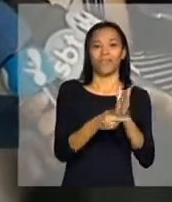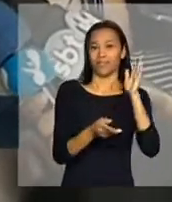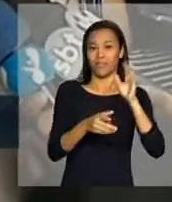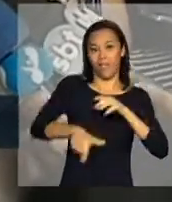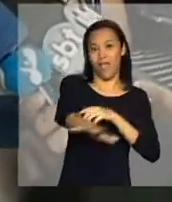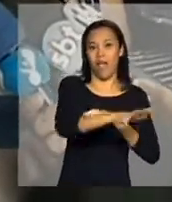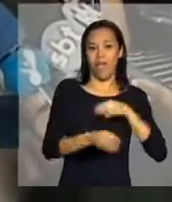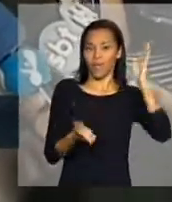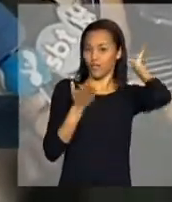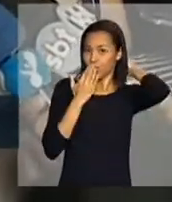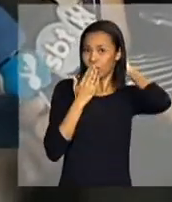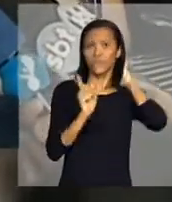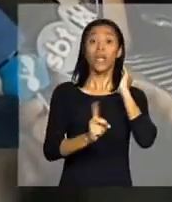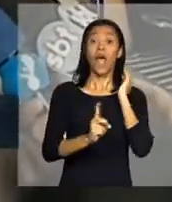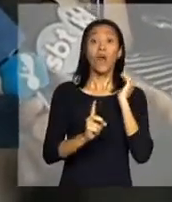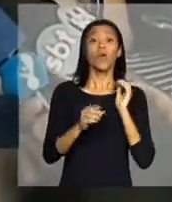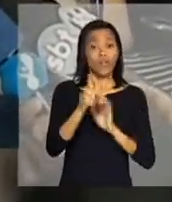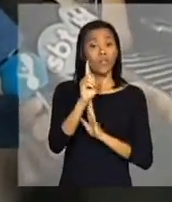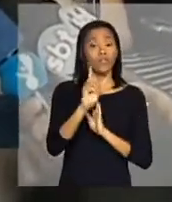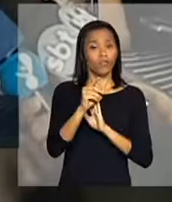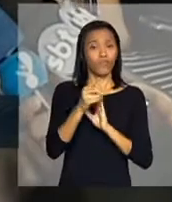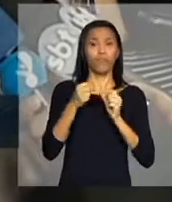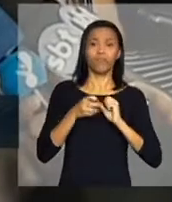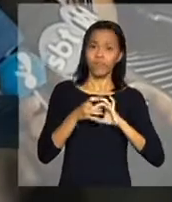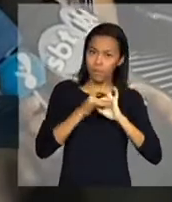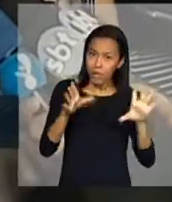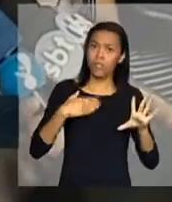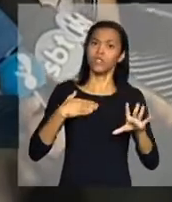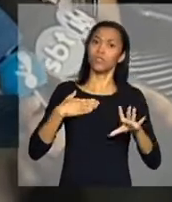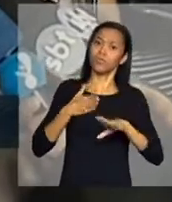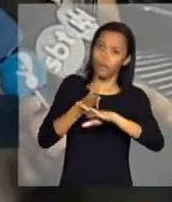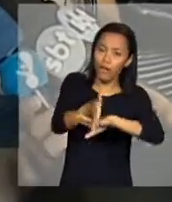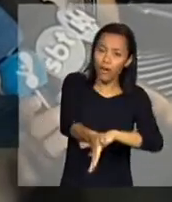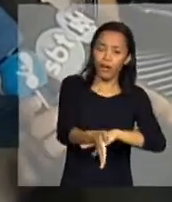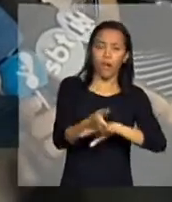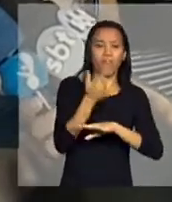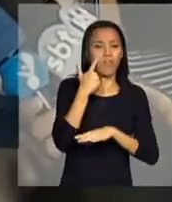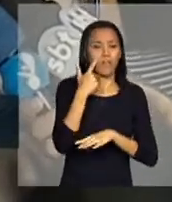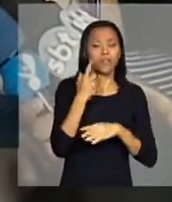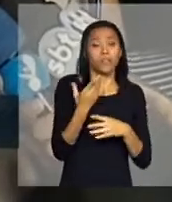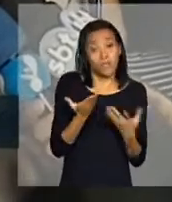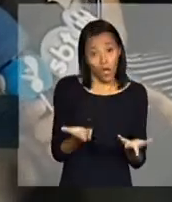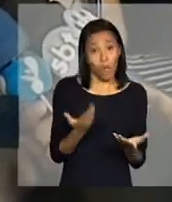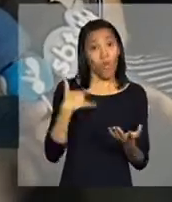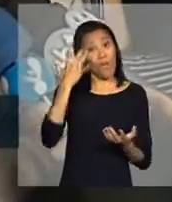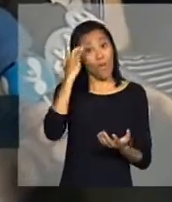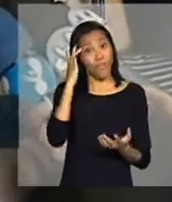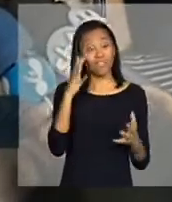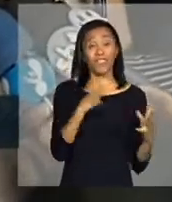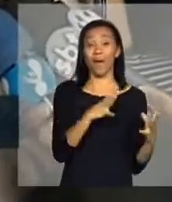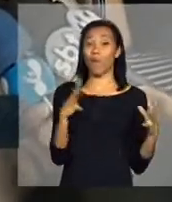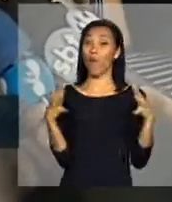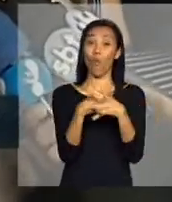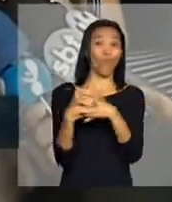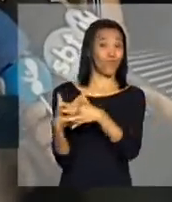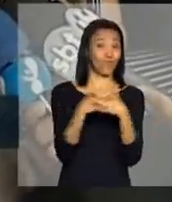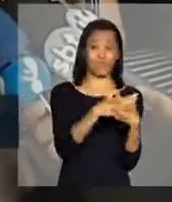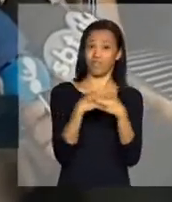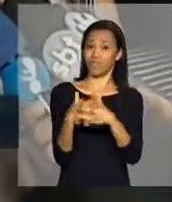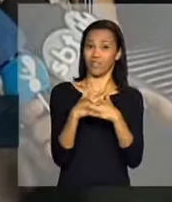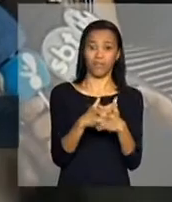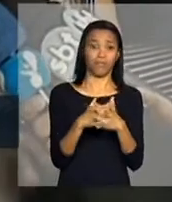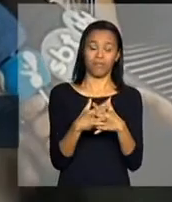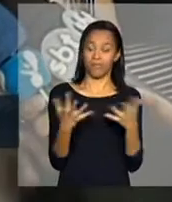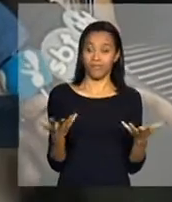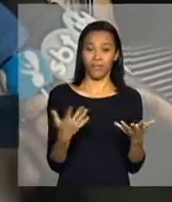de primeira instância autorizou que isso fosse feito, para cumprimento também de decisões judiciais. Então, portanto, acho que há uma confusão, há um equívoco, tá